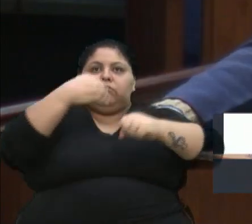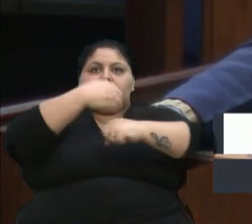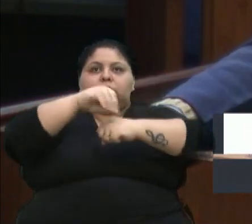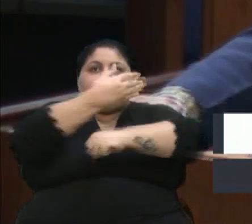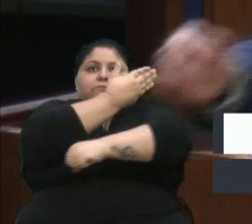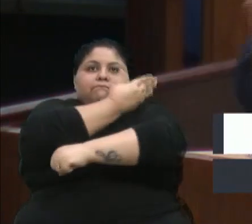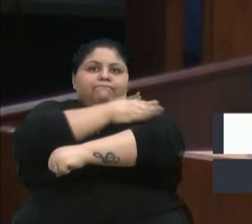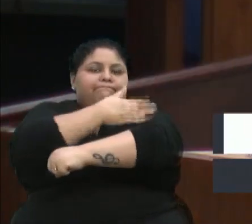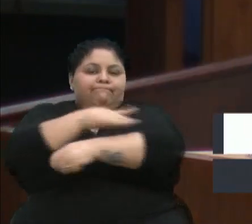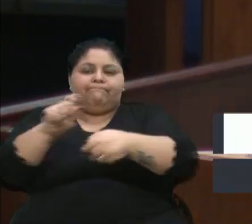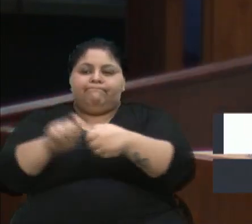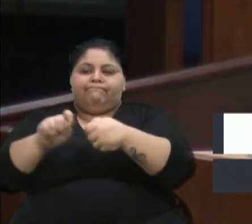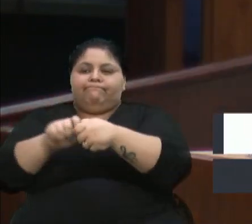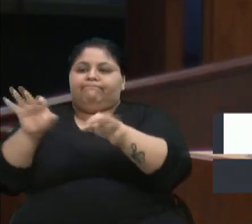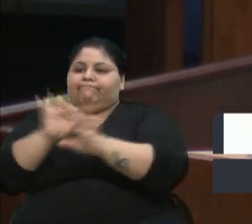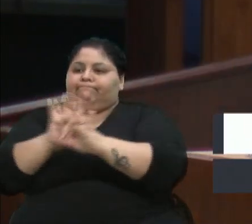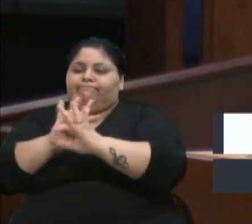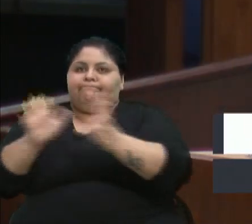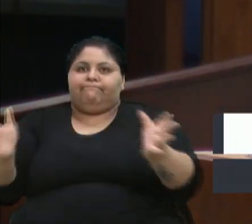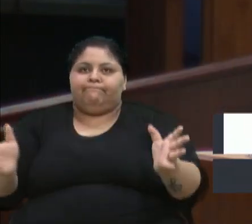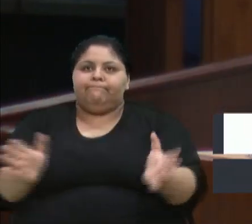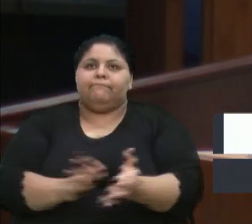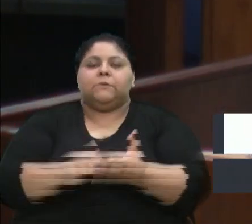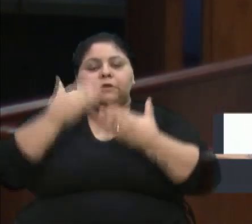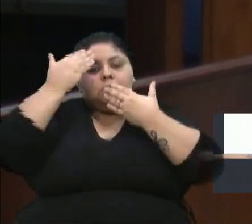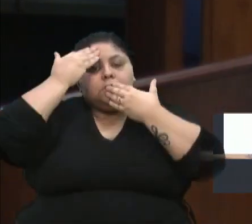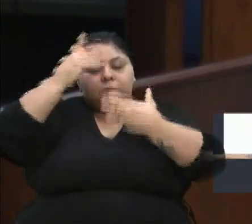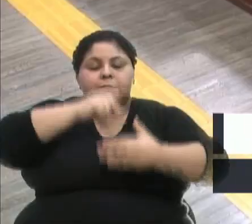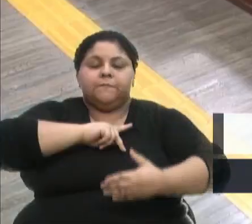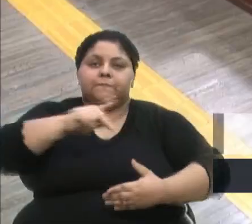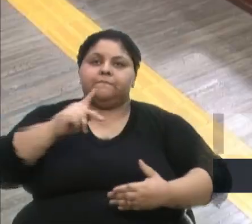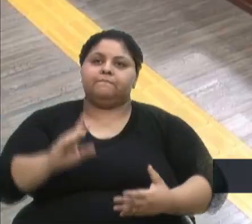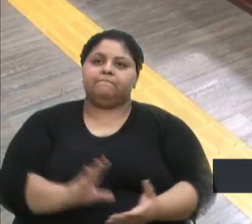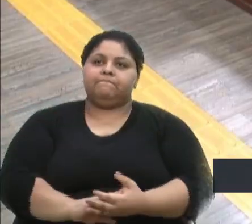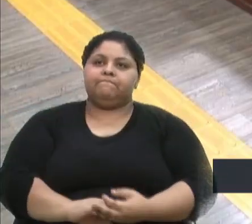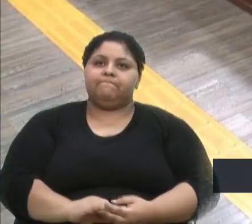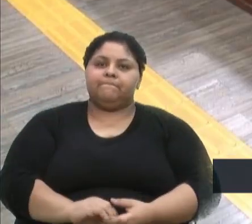sai do papel. obrigado. Muito obrigado, presidente. Obrigado, Juliano Valim.